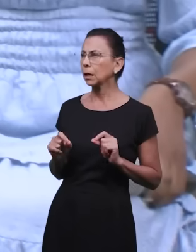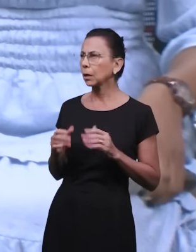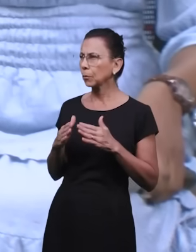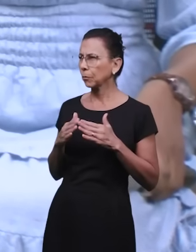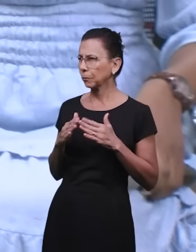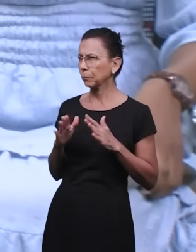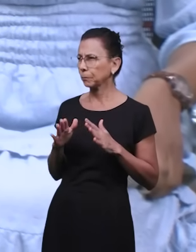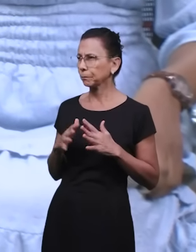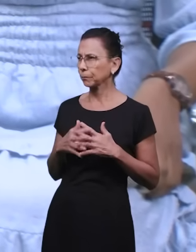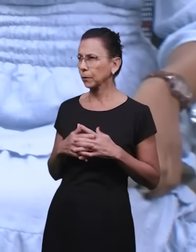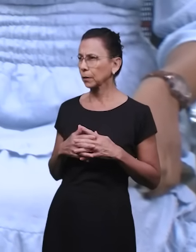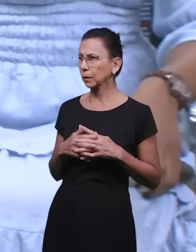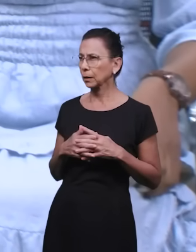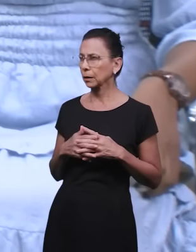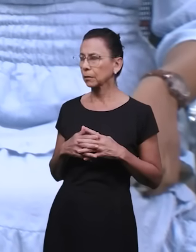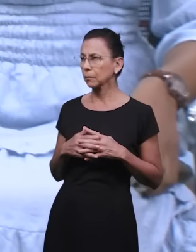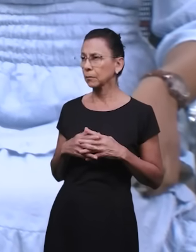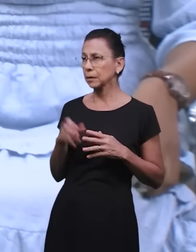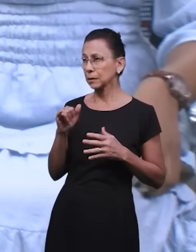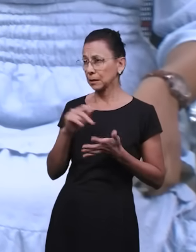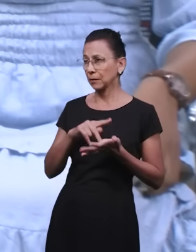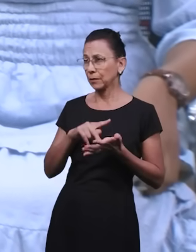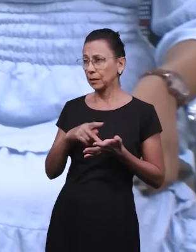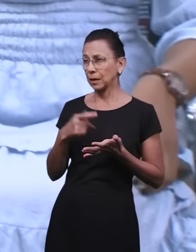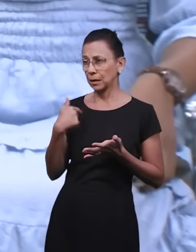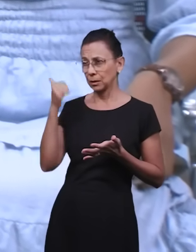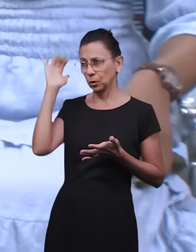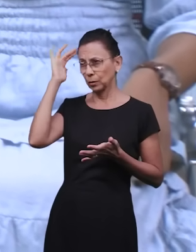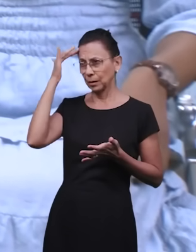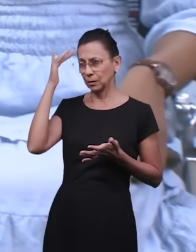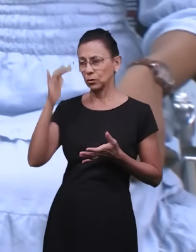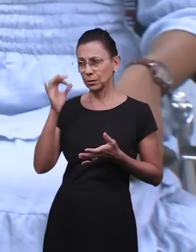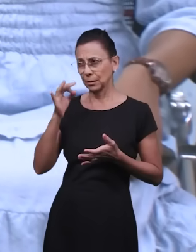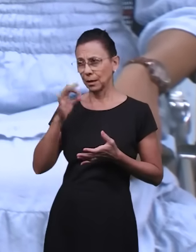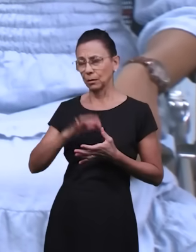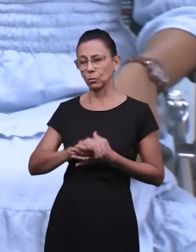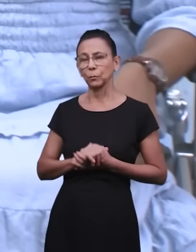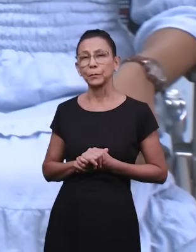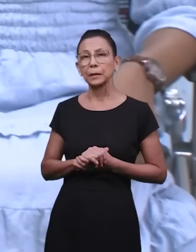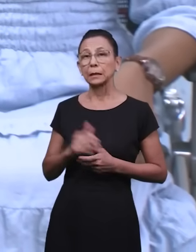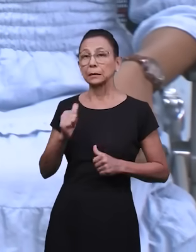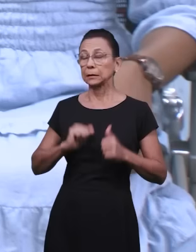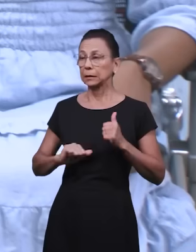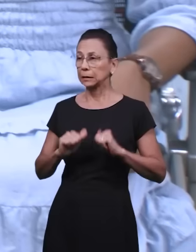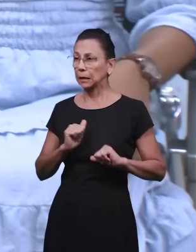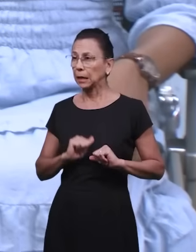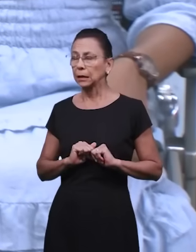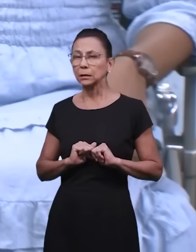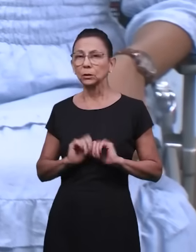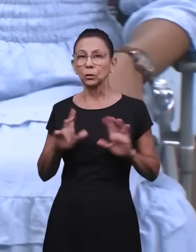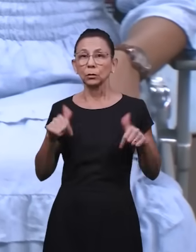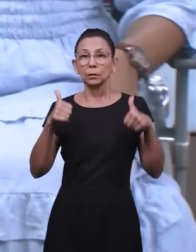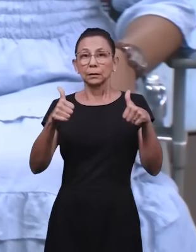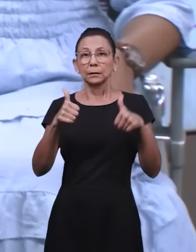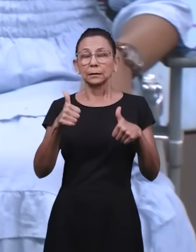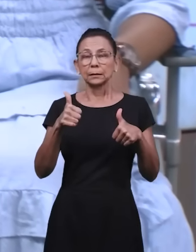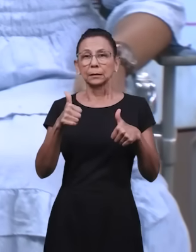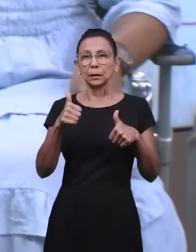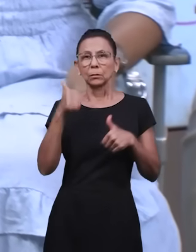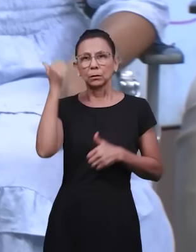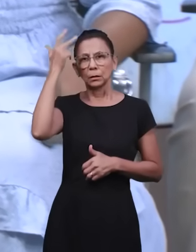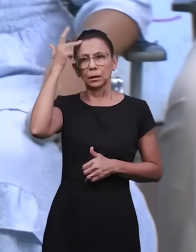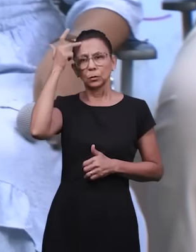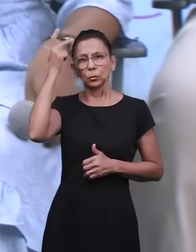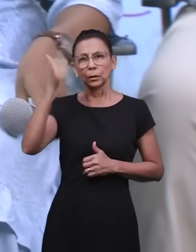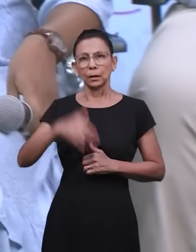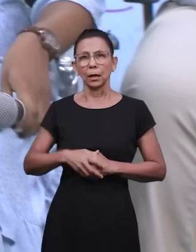por favor, diga se é isso mesmo, se eu conseguir compreender bem. A ansiedade é uma reação natural do organismo,